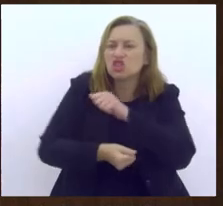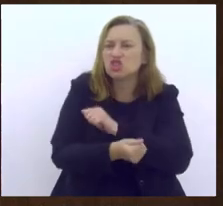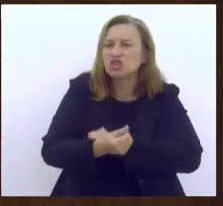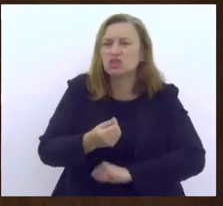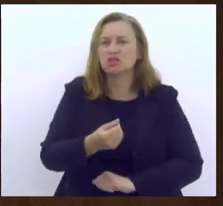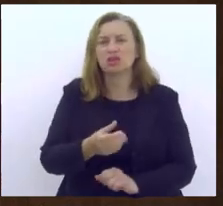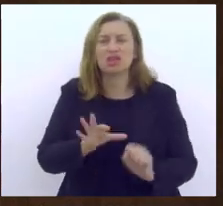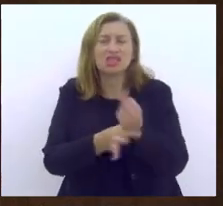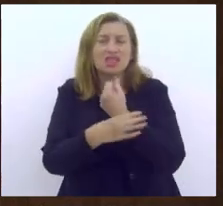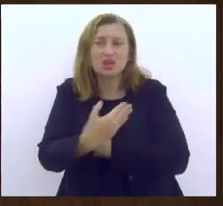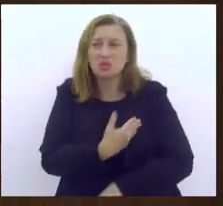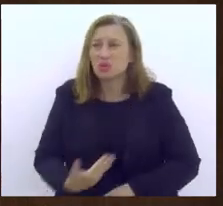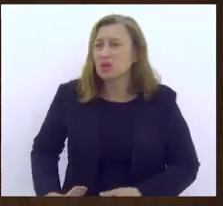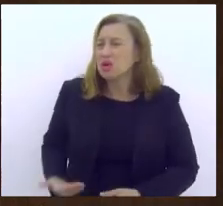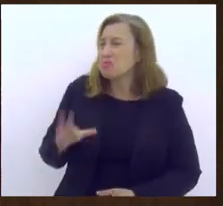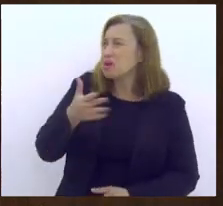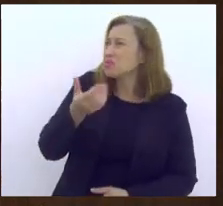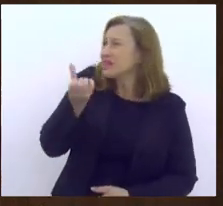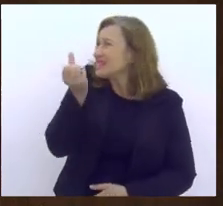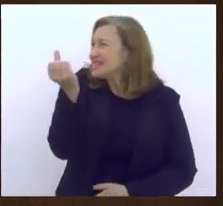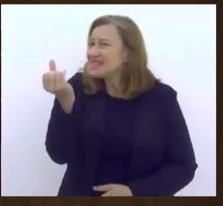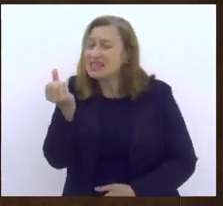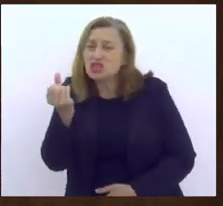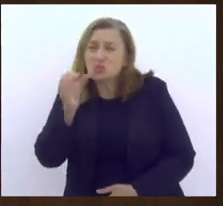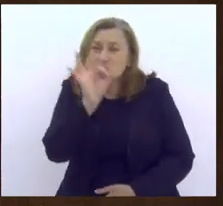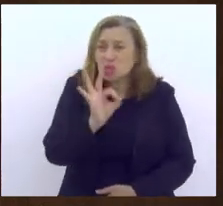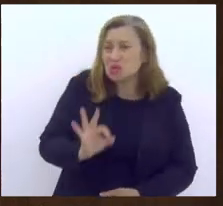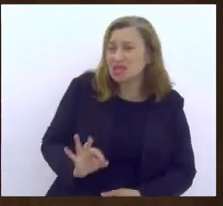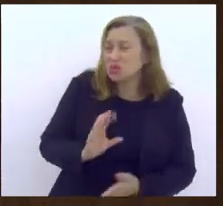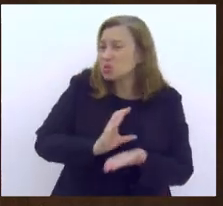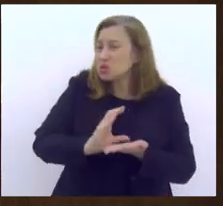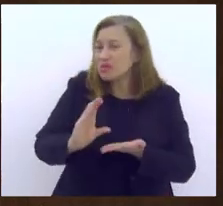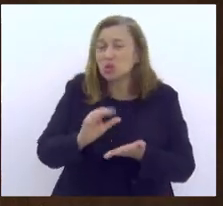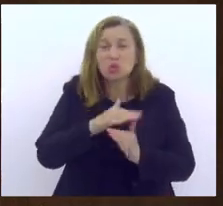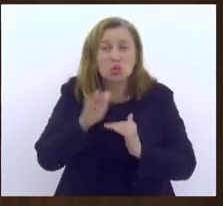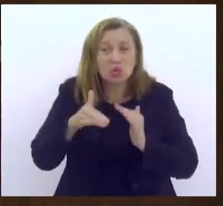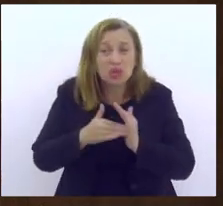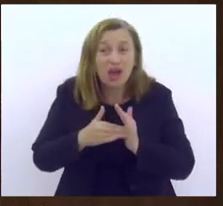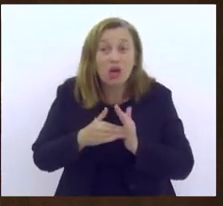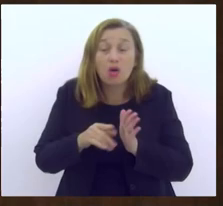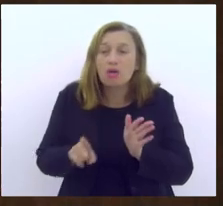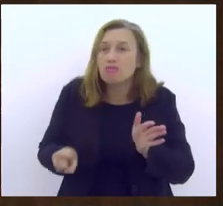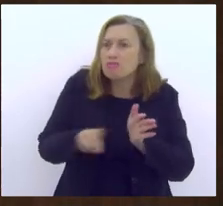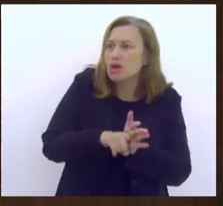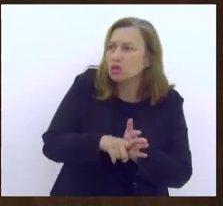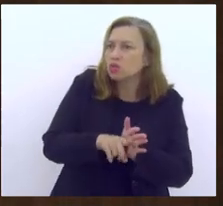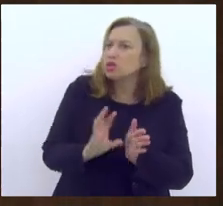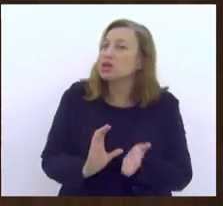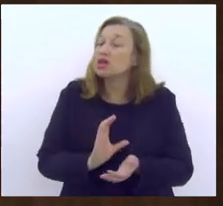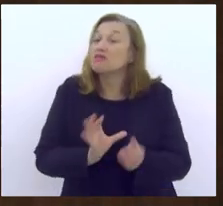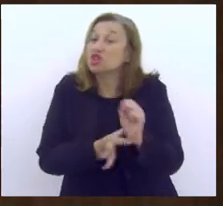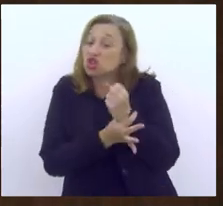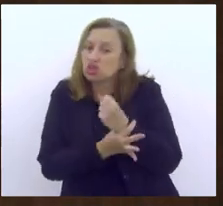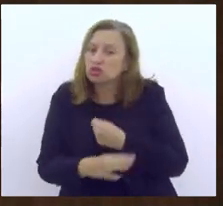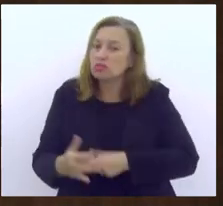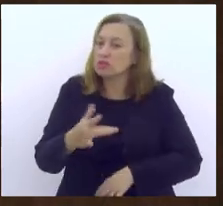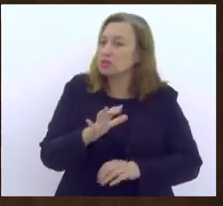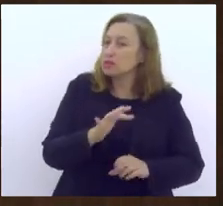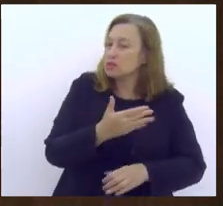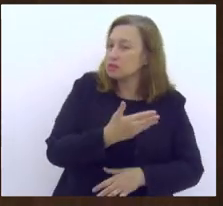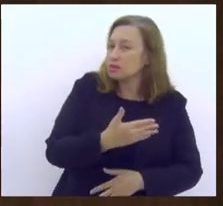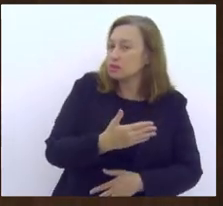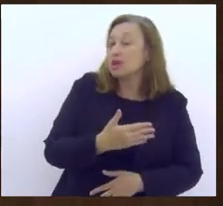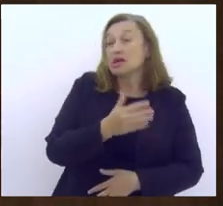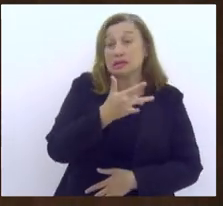Isso corresponde a uma média de 16% do orçamento total, muito menos do que aquilo investido em segurança, em saúde.